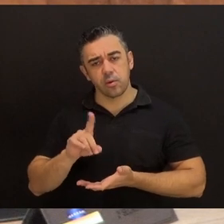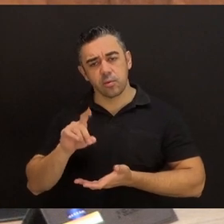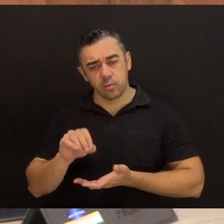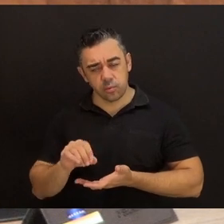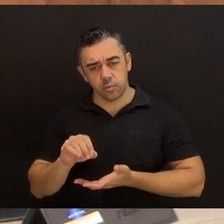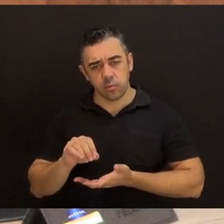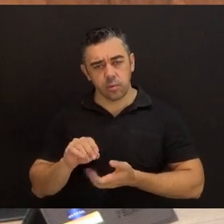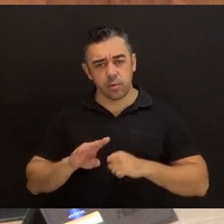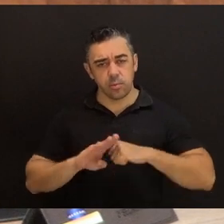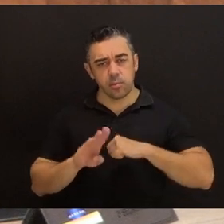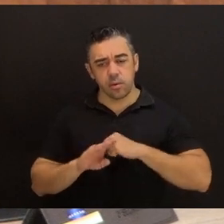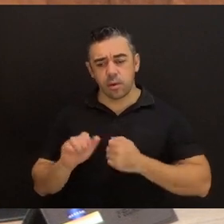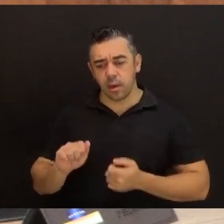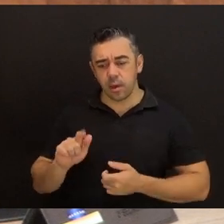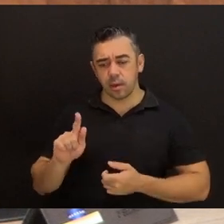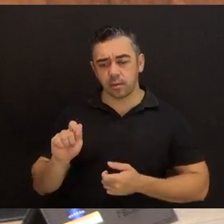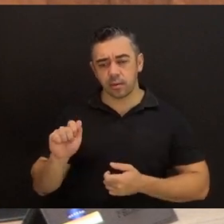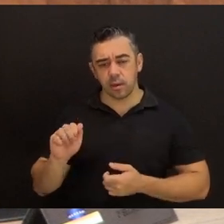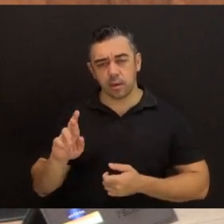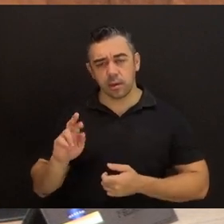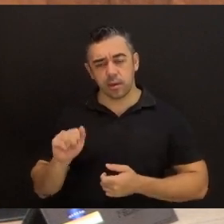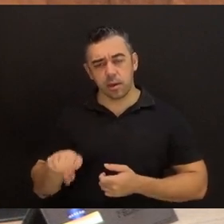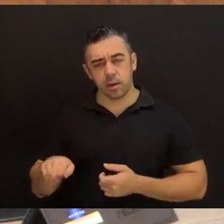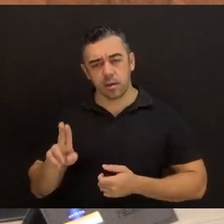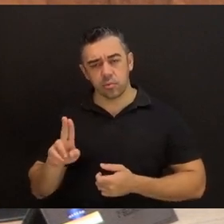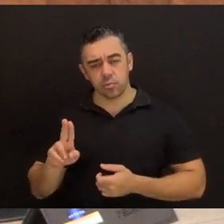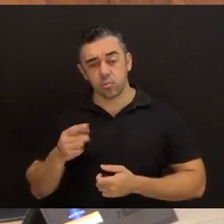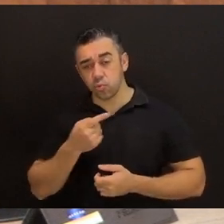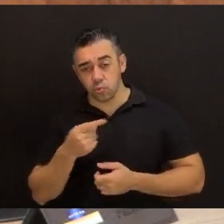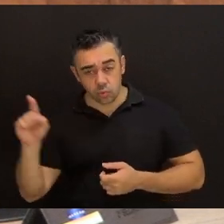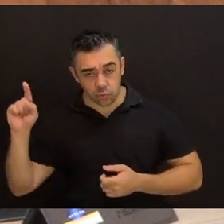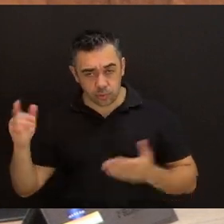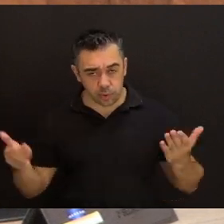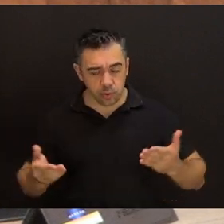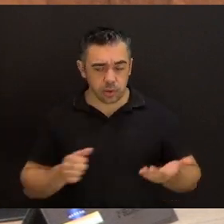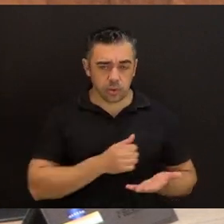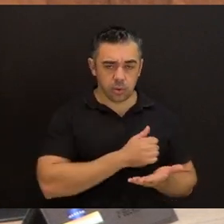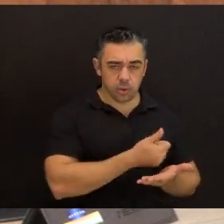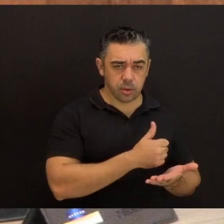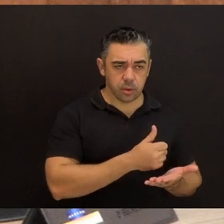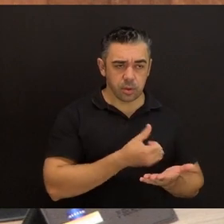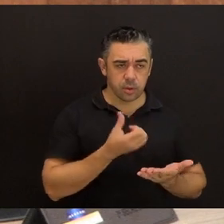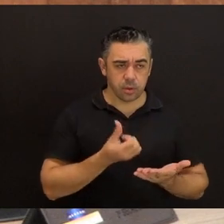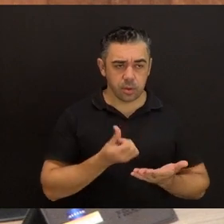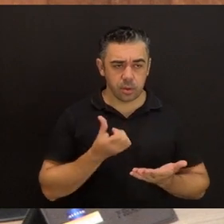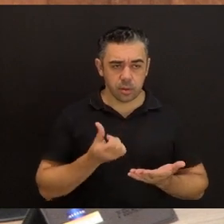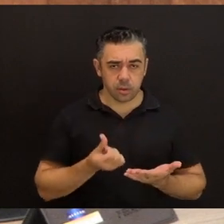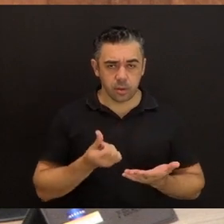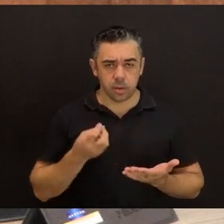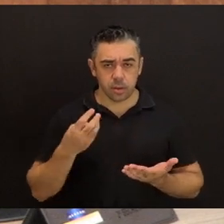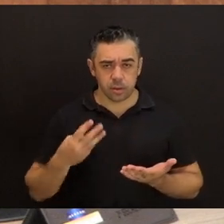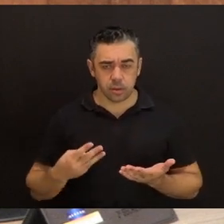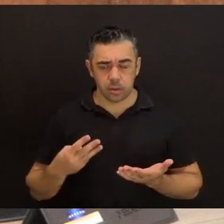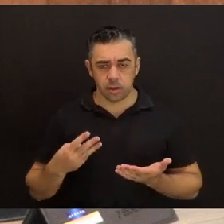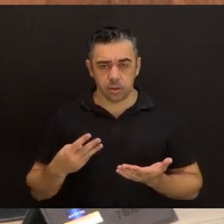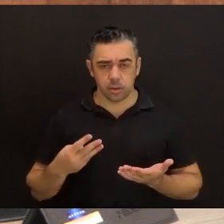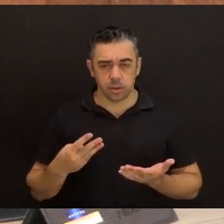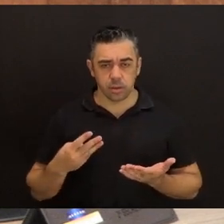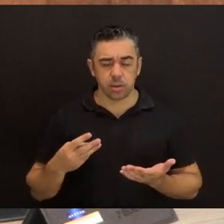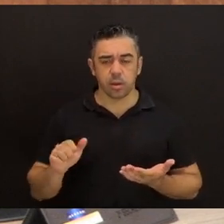no bairro Acaraú e por último o senhor presidente a indicação de número 11663 do vereador